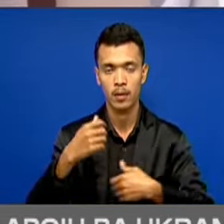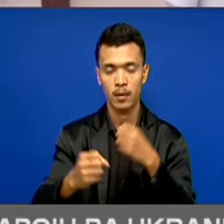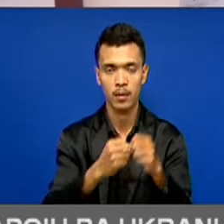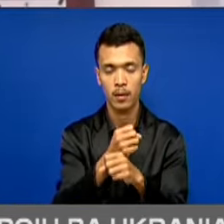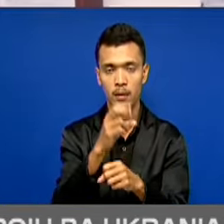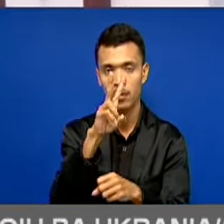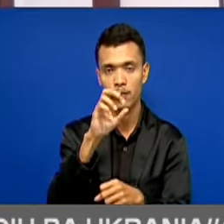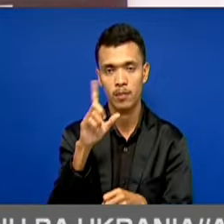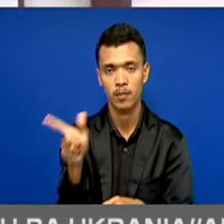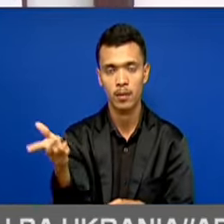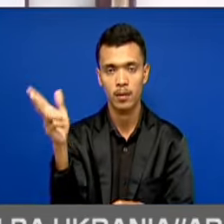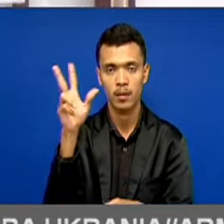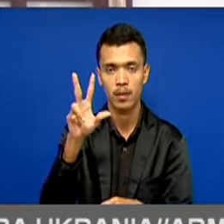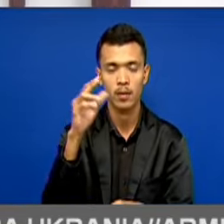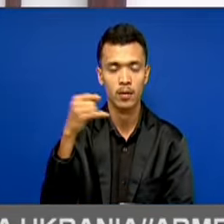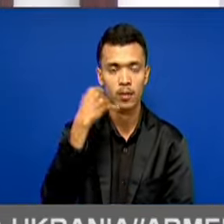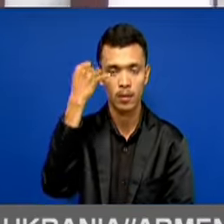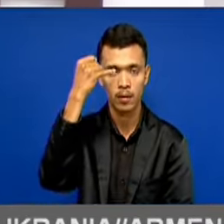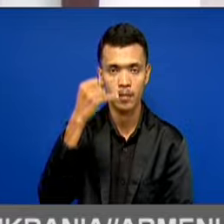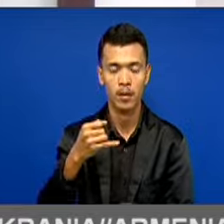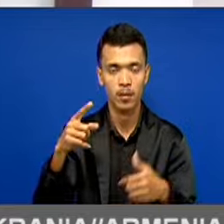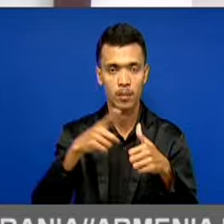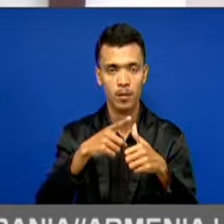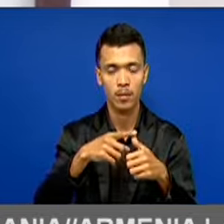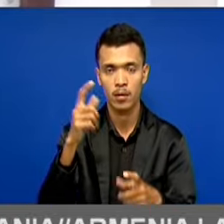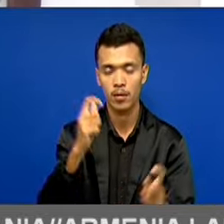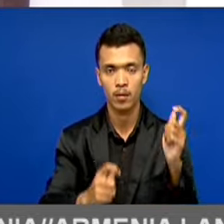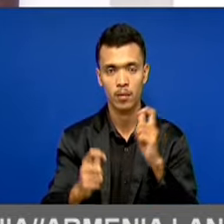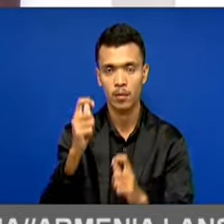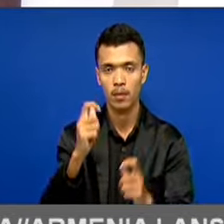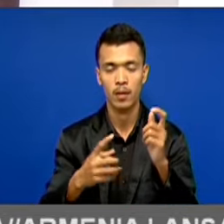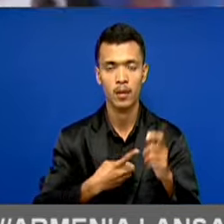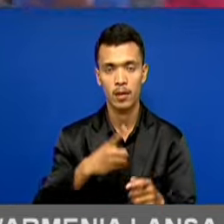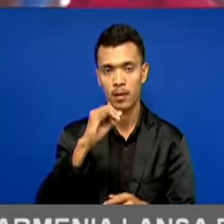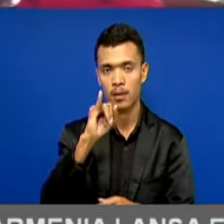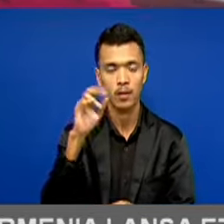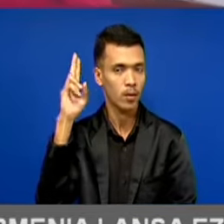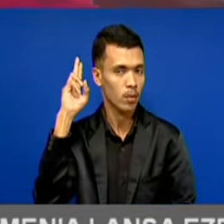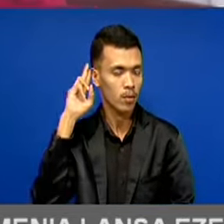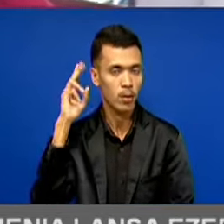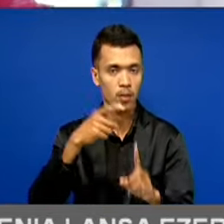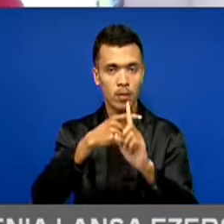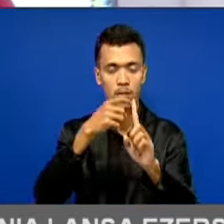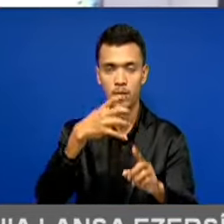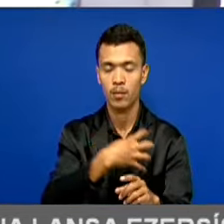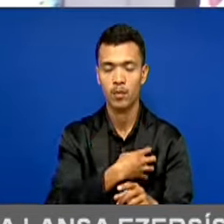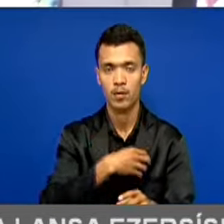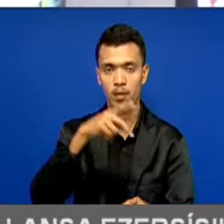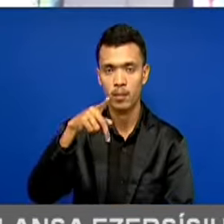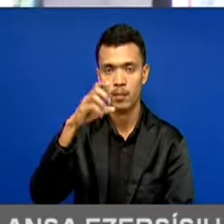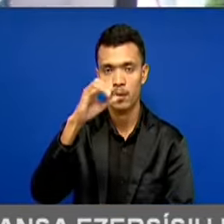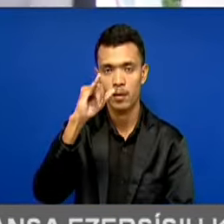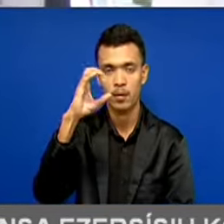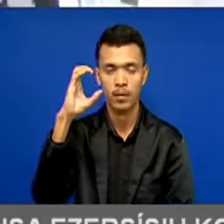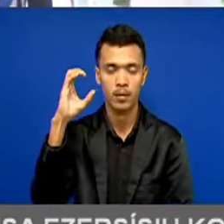Ia audiência julgamento Tribunal Judicial Primeira Instância de Lirona Perito Russi Polícia Científica e Investigação Criminal,